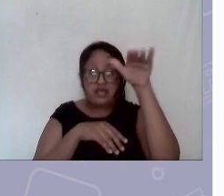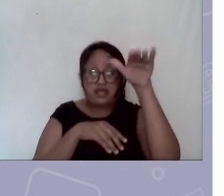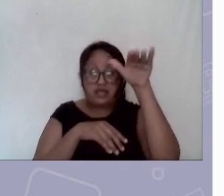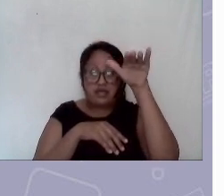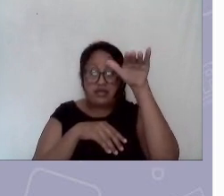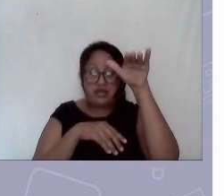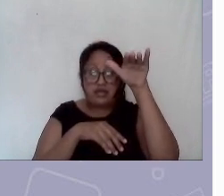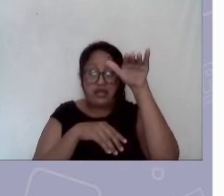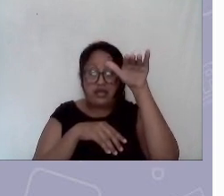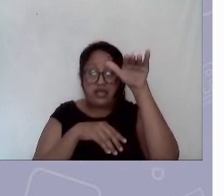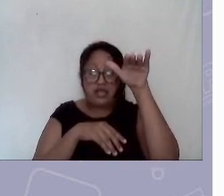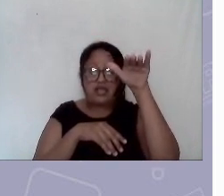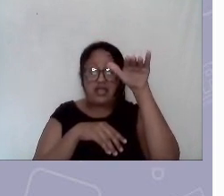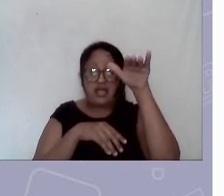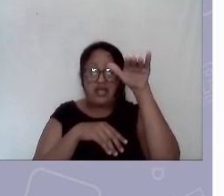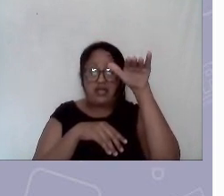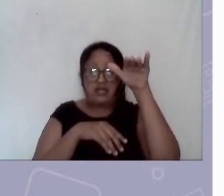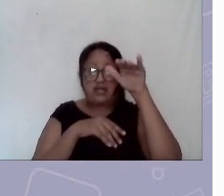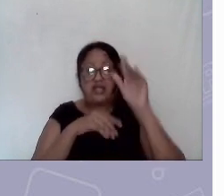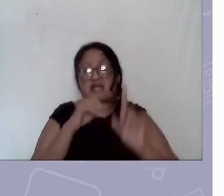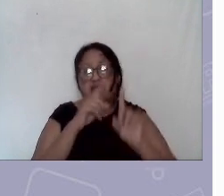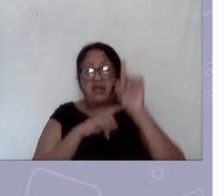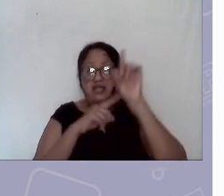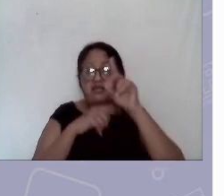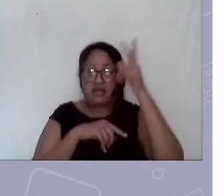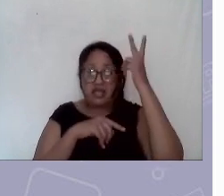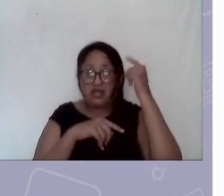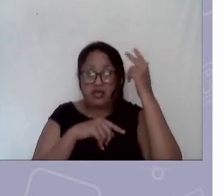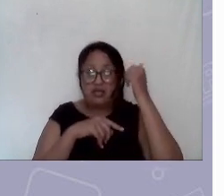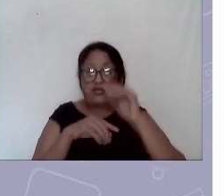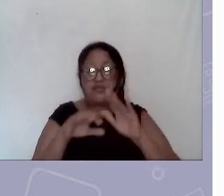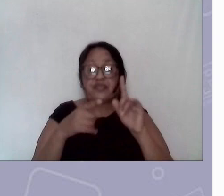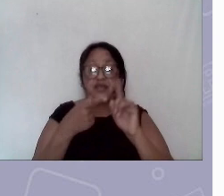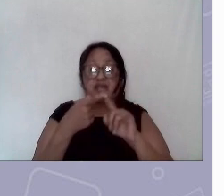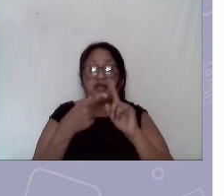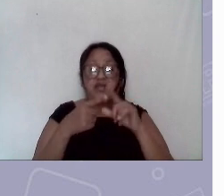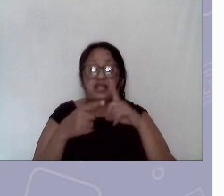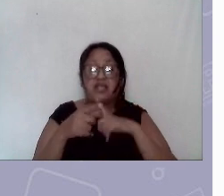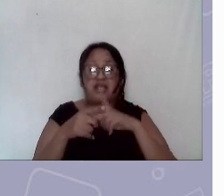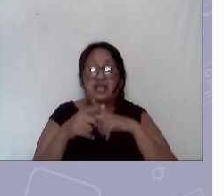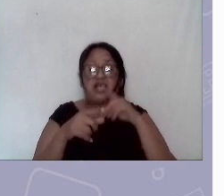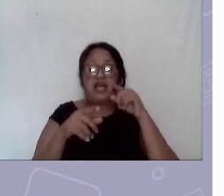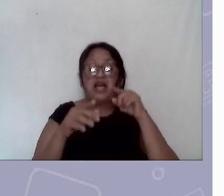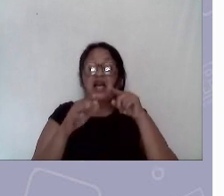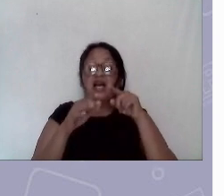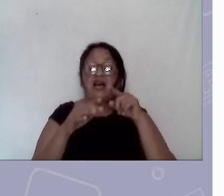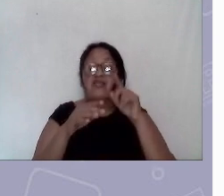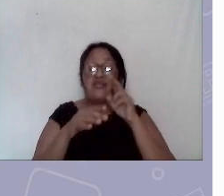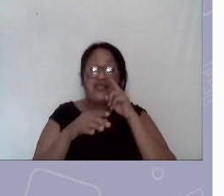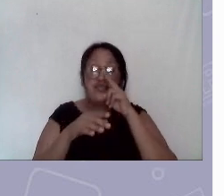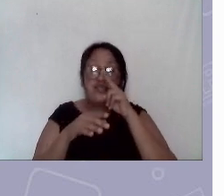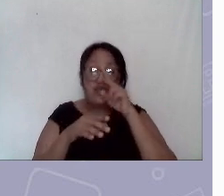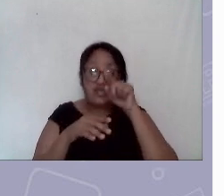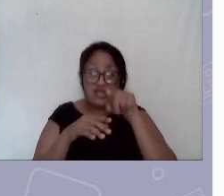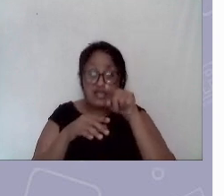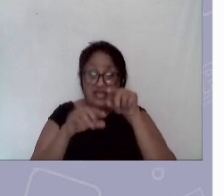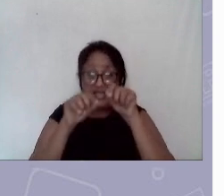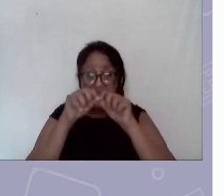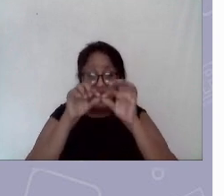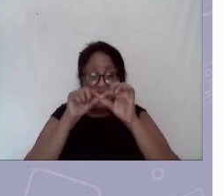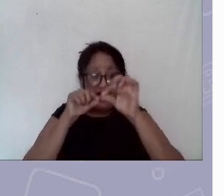vertical para cima que é a normal além disso tem essa força aqui que é uma força que esse cabo né?